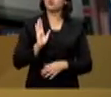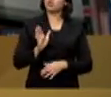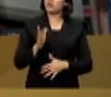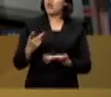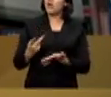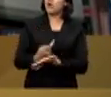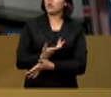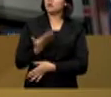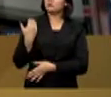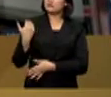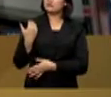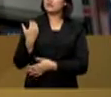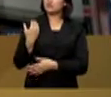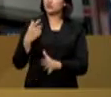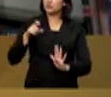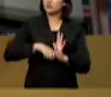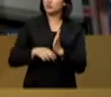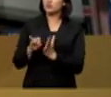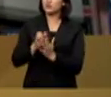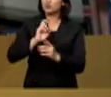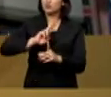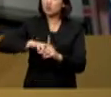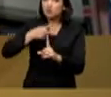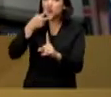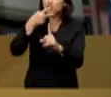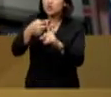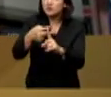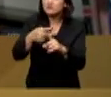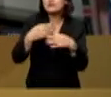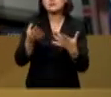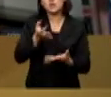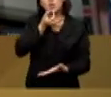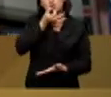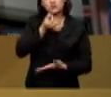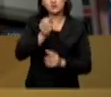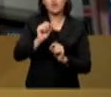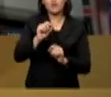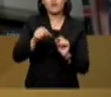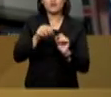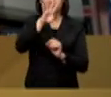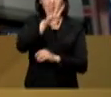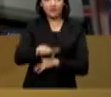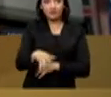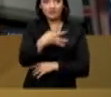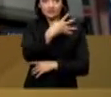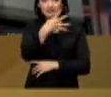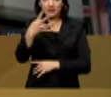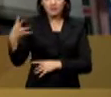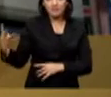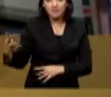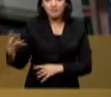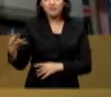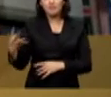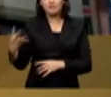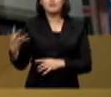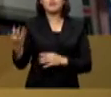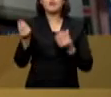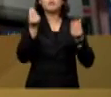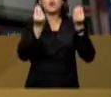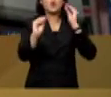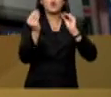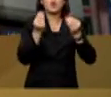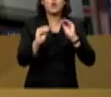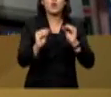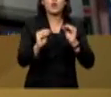bitributação e sugeriu a elaboração de uma tabela com as casuísticas possíveis para facilitar